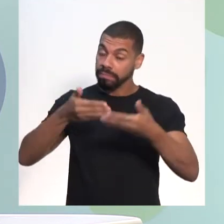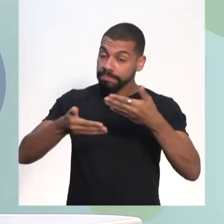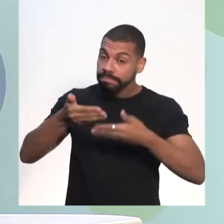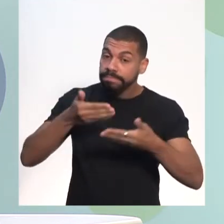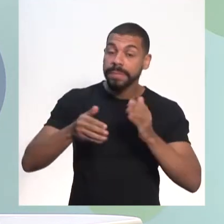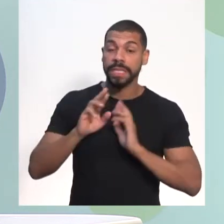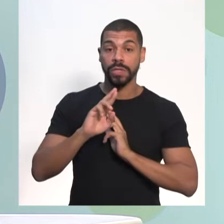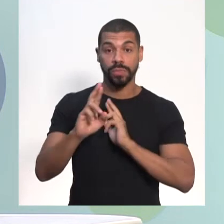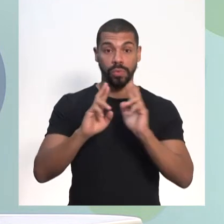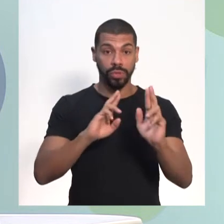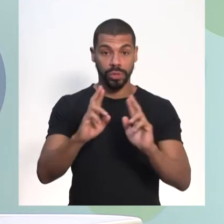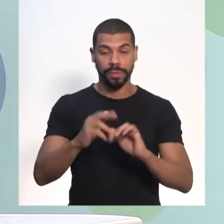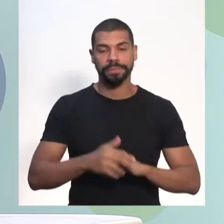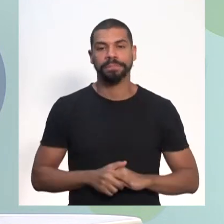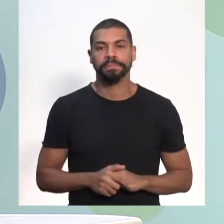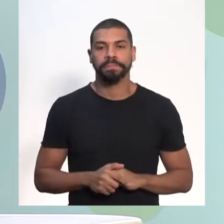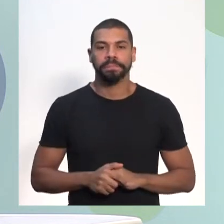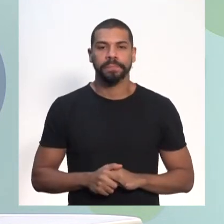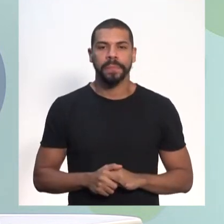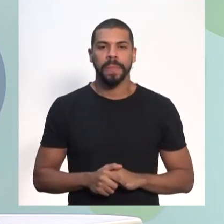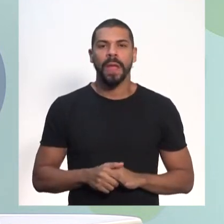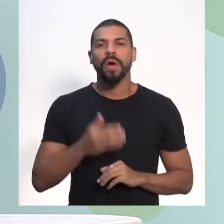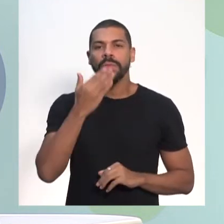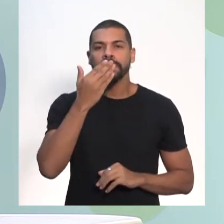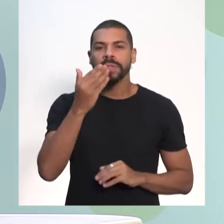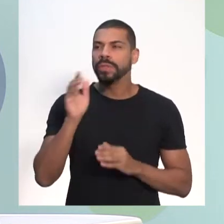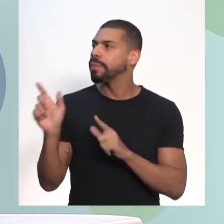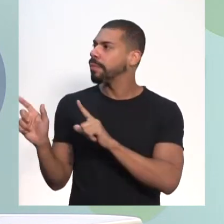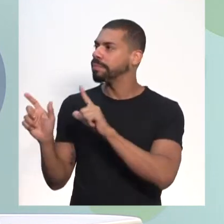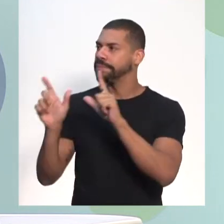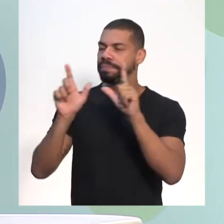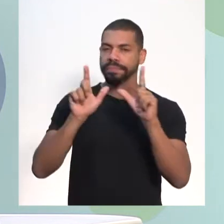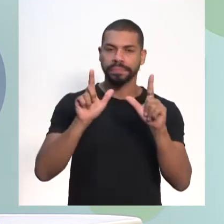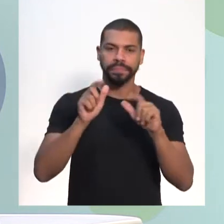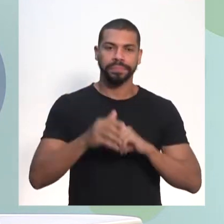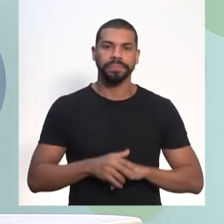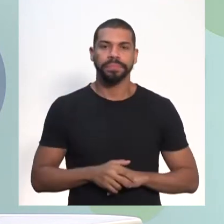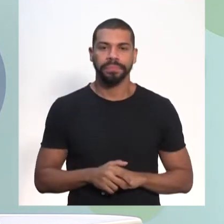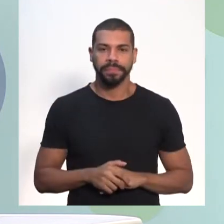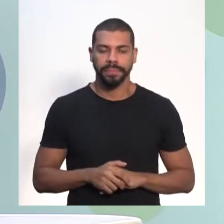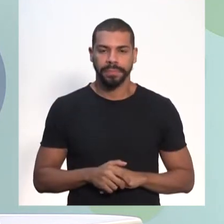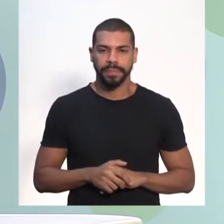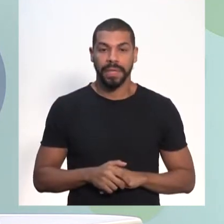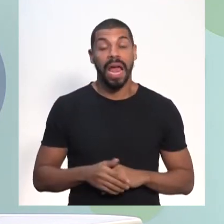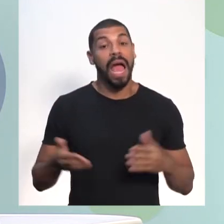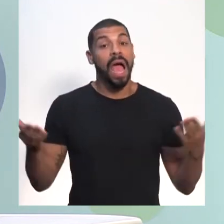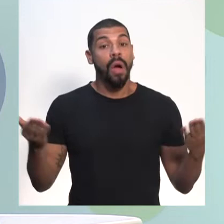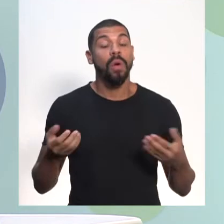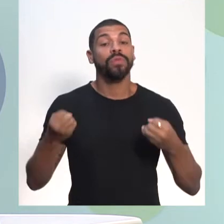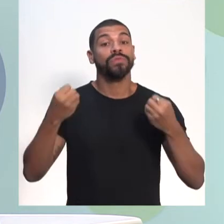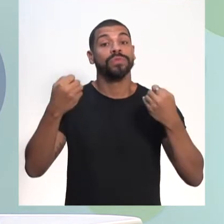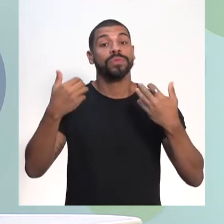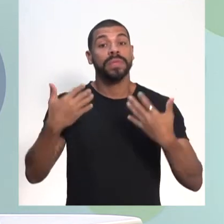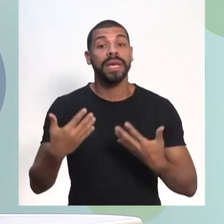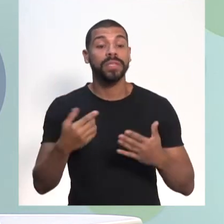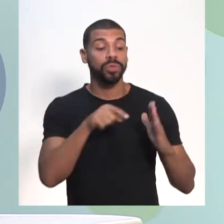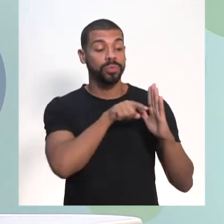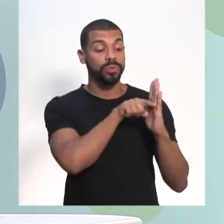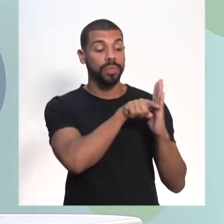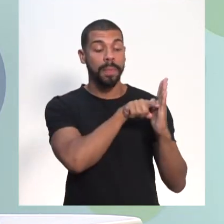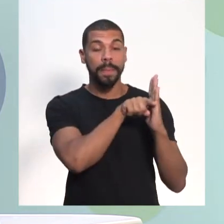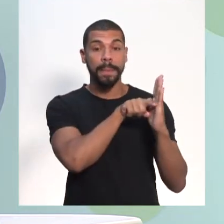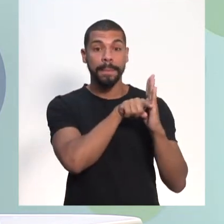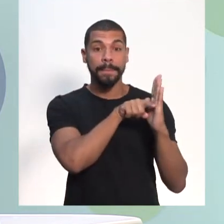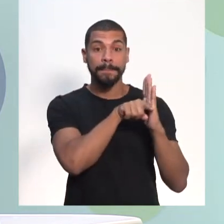desenvolvidos. Tá? Eu vou pedir para o pessoal colocar na tela, é a parte do que nós vamos falar agora dos questionários que precisam